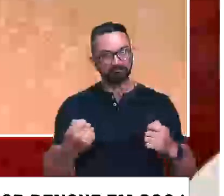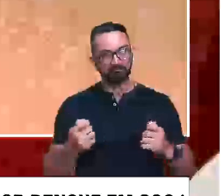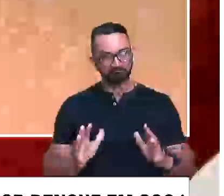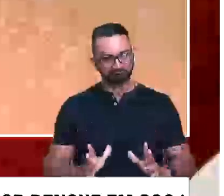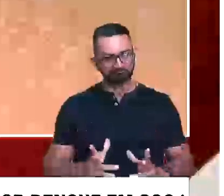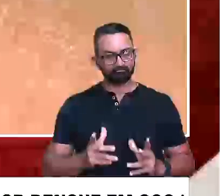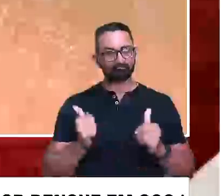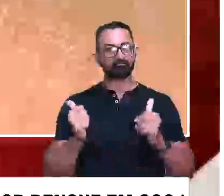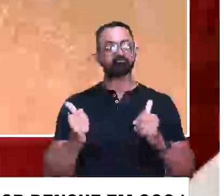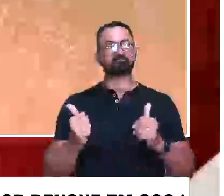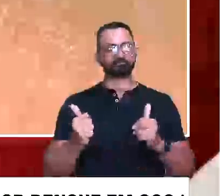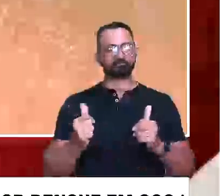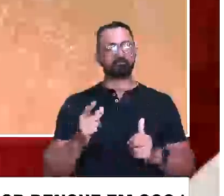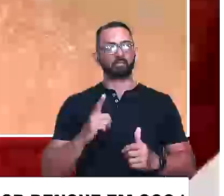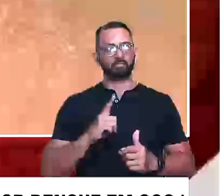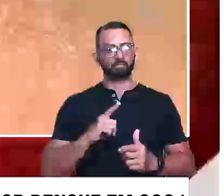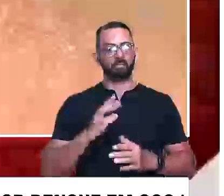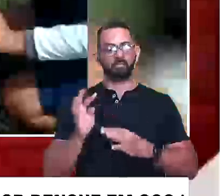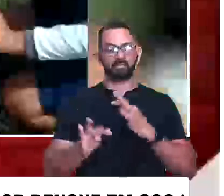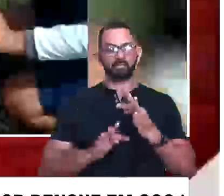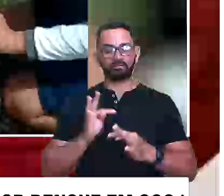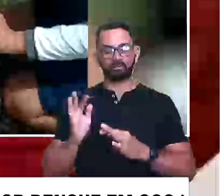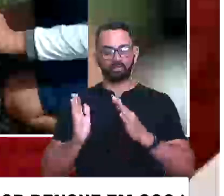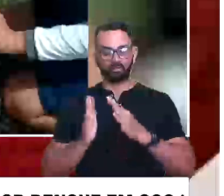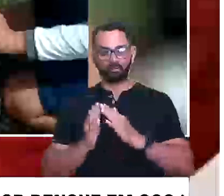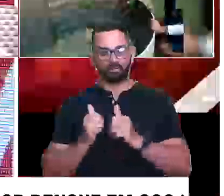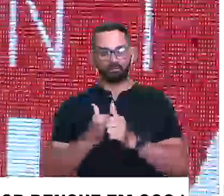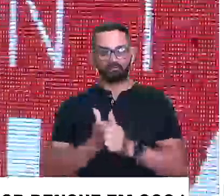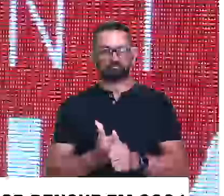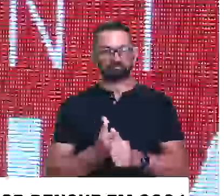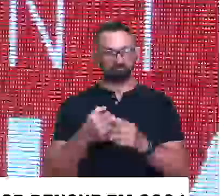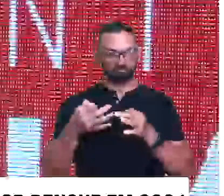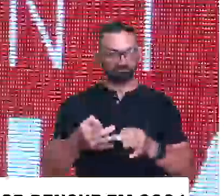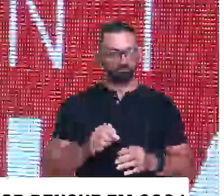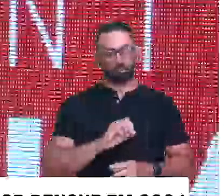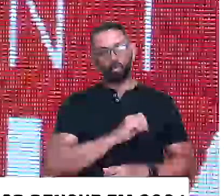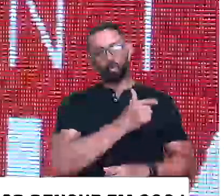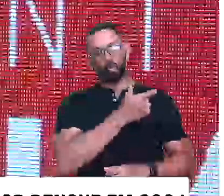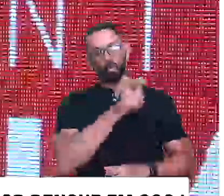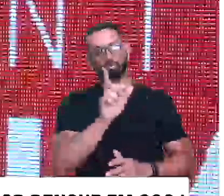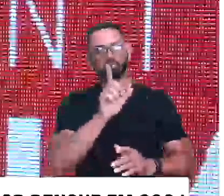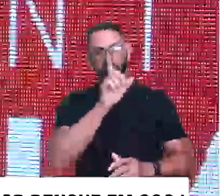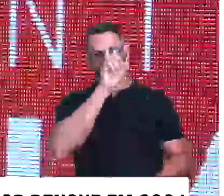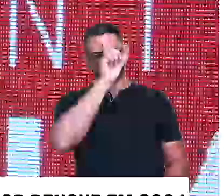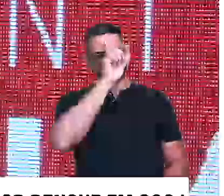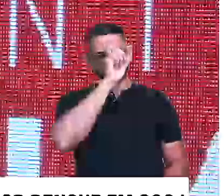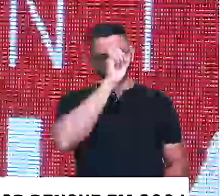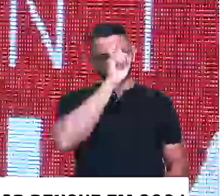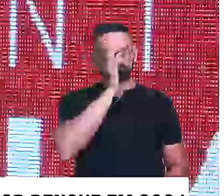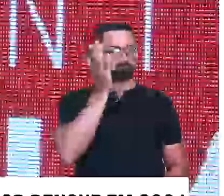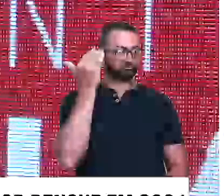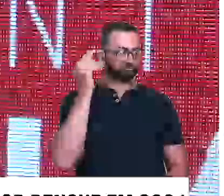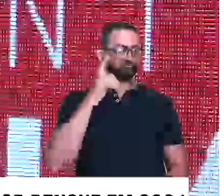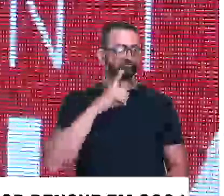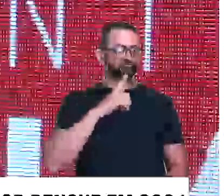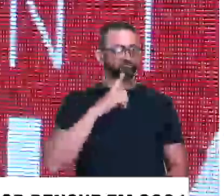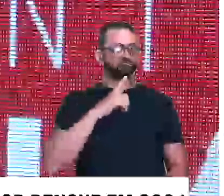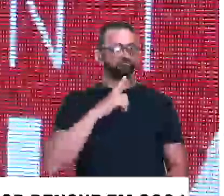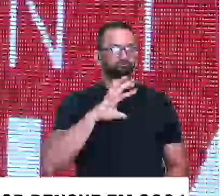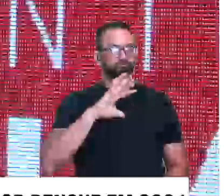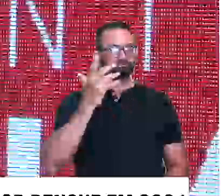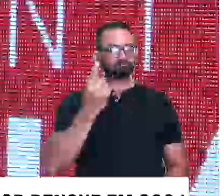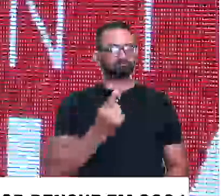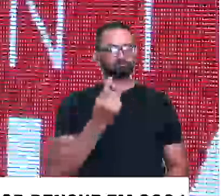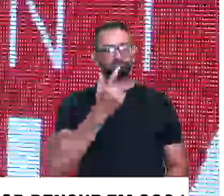pessoas conseguiram recuperação a maioria delas com tratamento em casa com acompanhamento certo outras no hospital inclusive recentemente